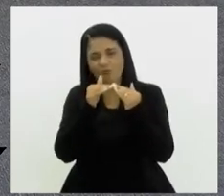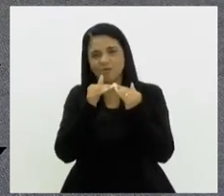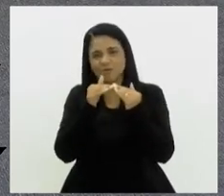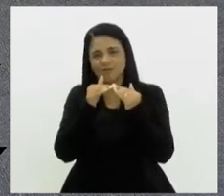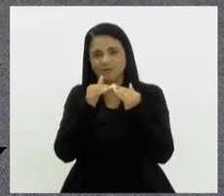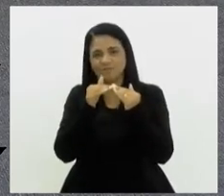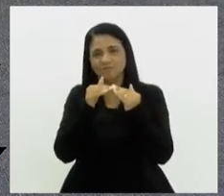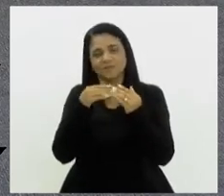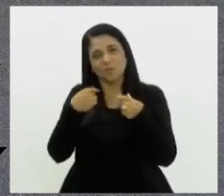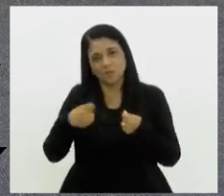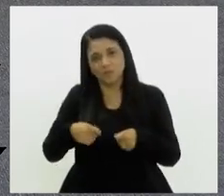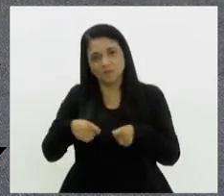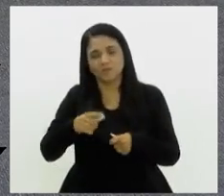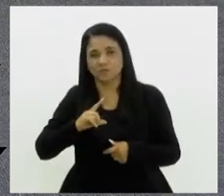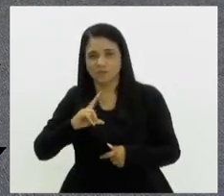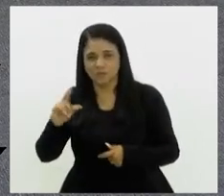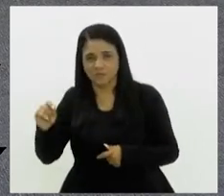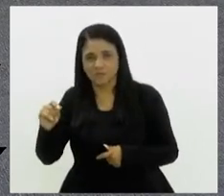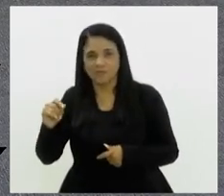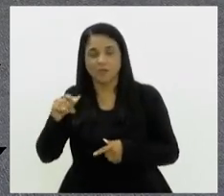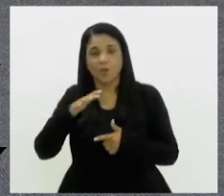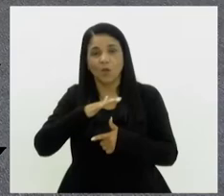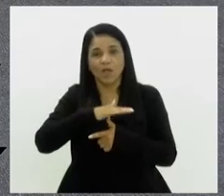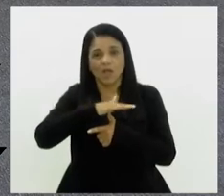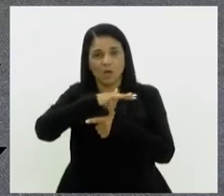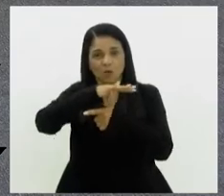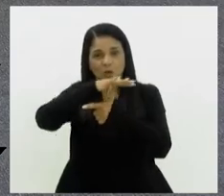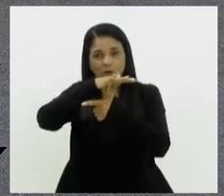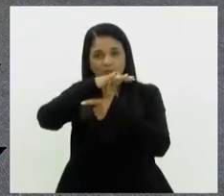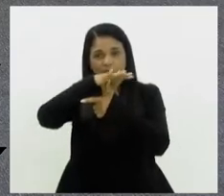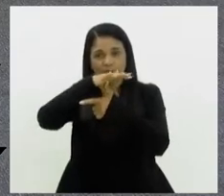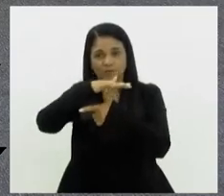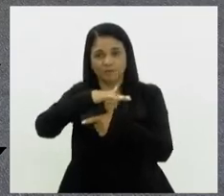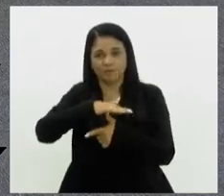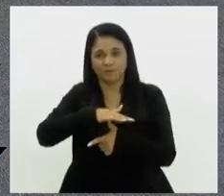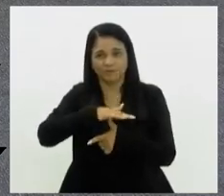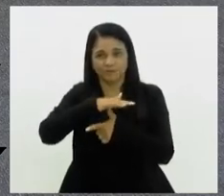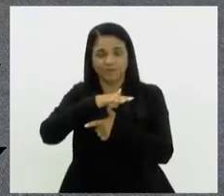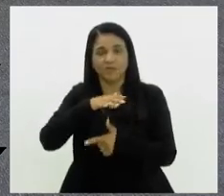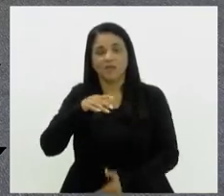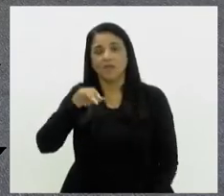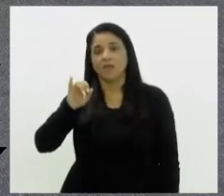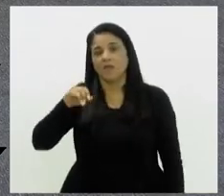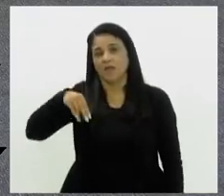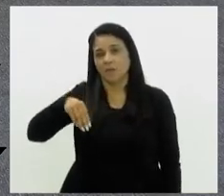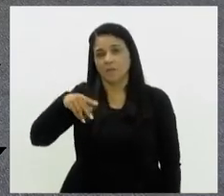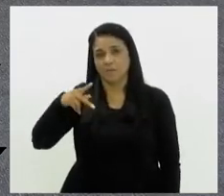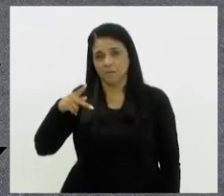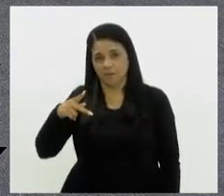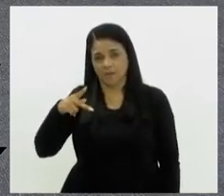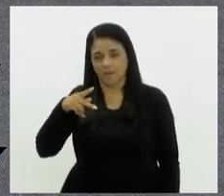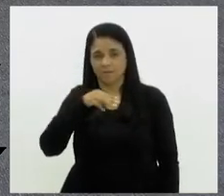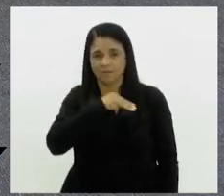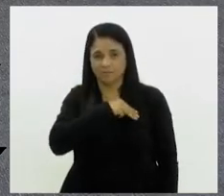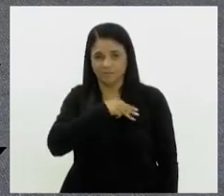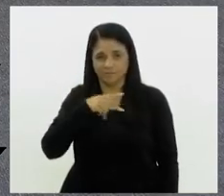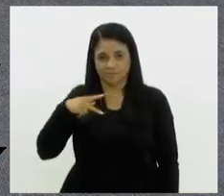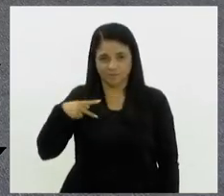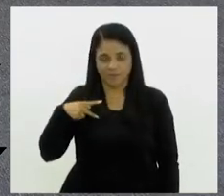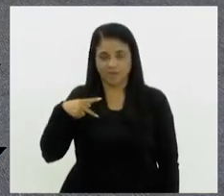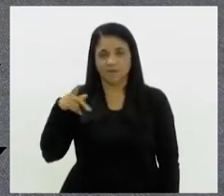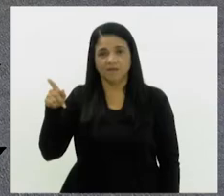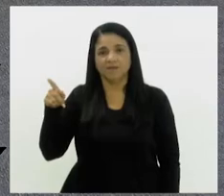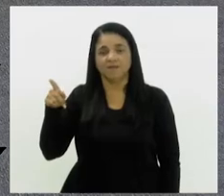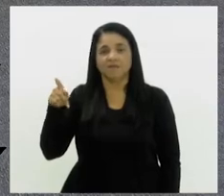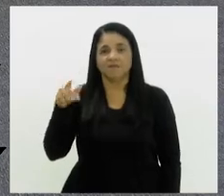mas agora eu tenho mesmo que ir tratar dos helicópteros, a barulho dos helicópteros no MP Federal, 16h30 aqui em frente, não posso me atrasar. Pois